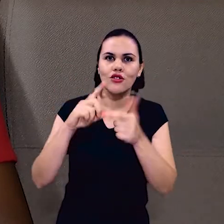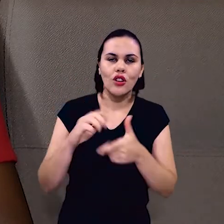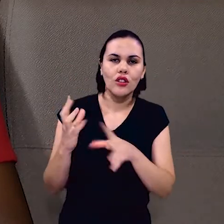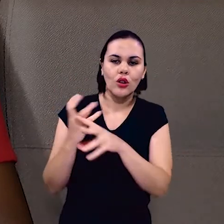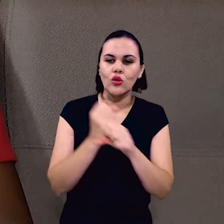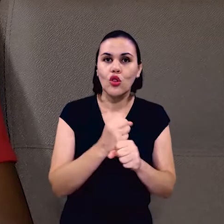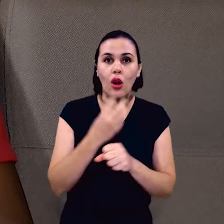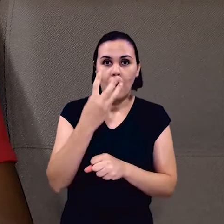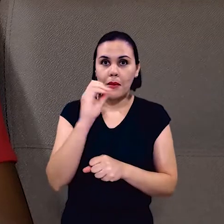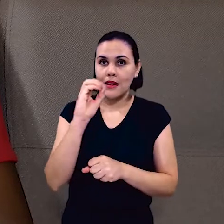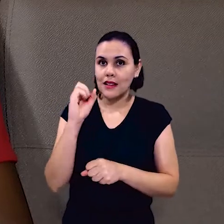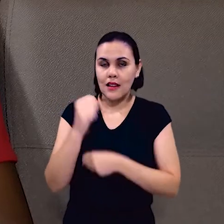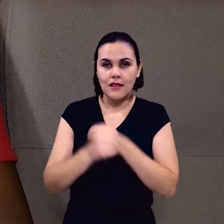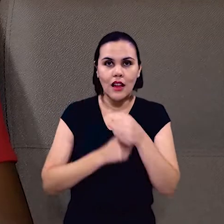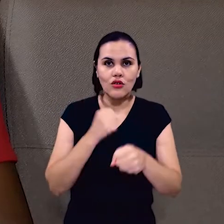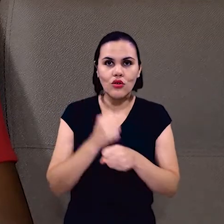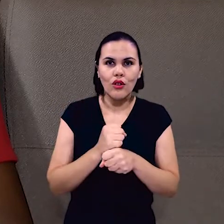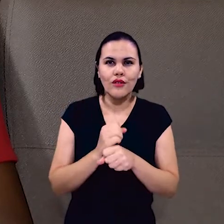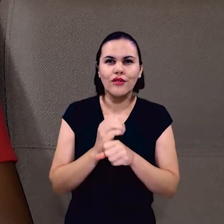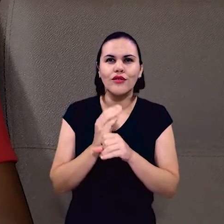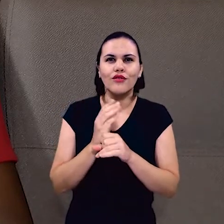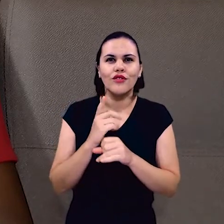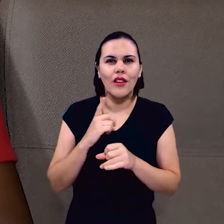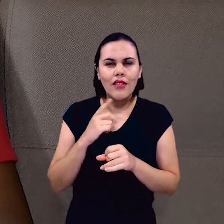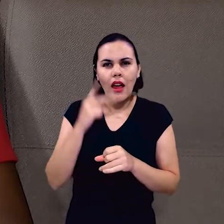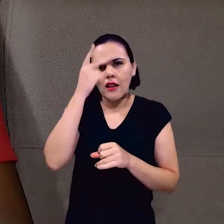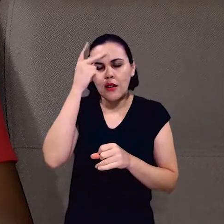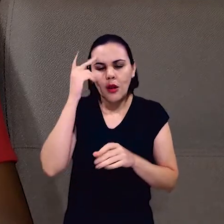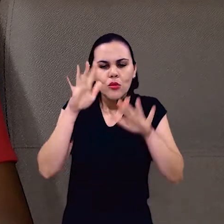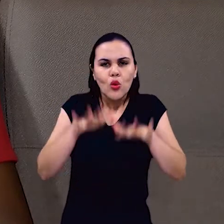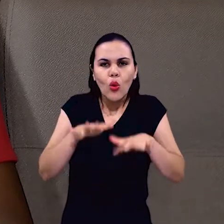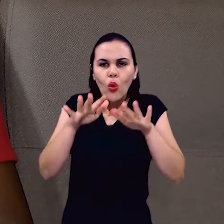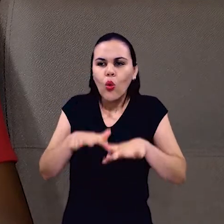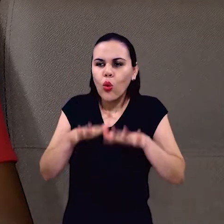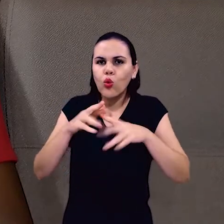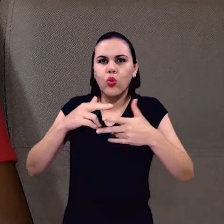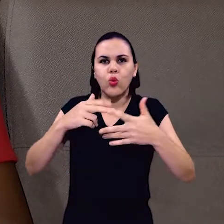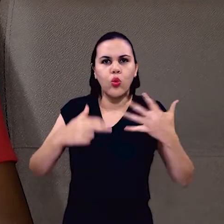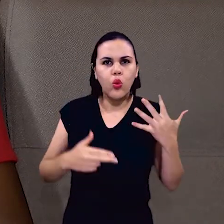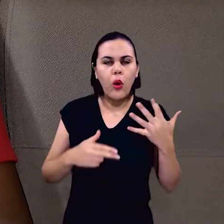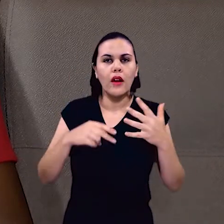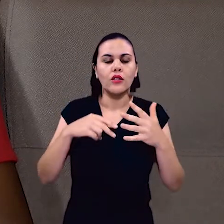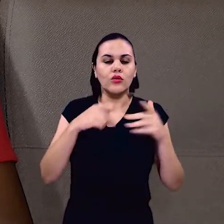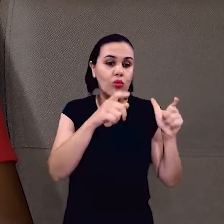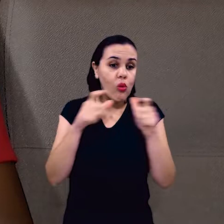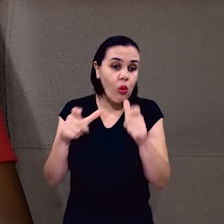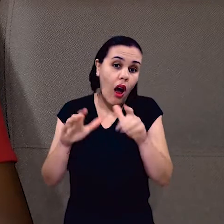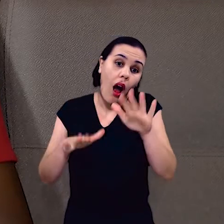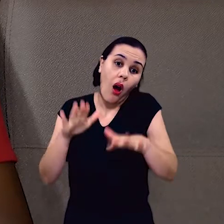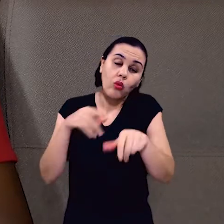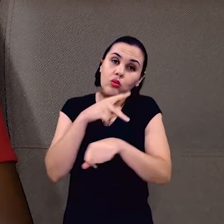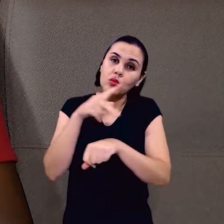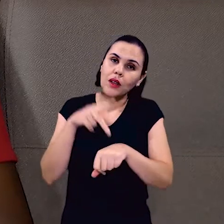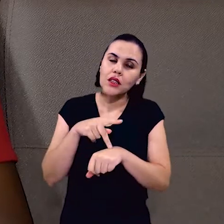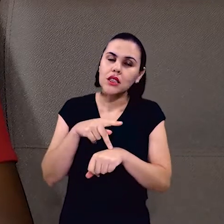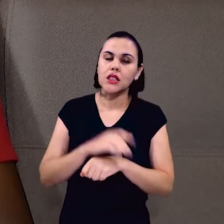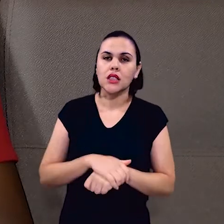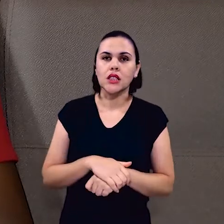mais de 300 anos, onde é cultuada em vários lugares, né, em alguns países,